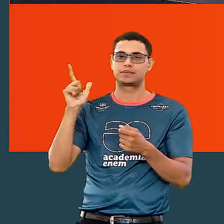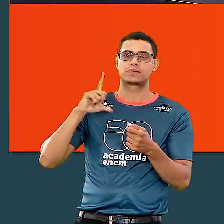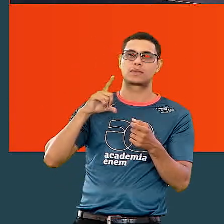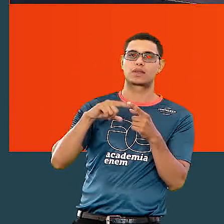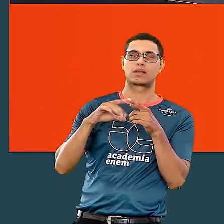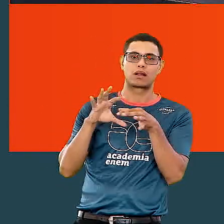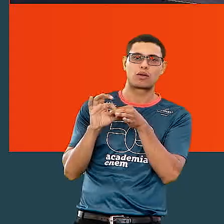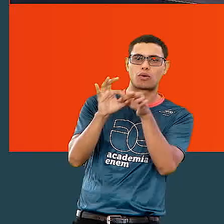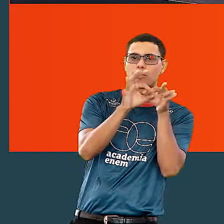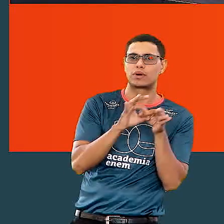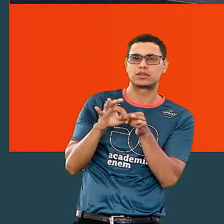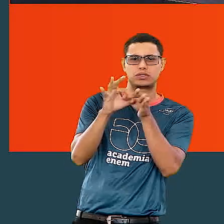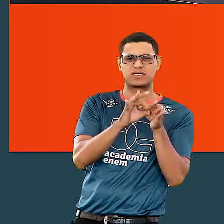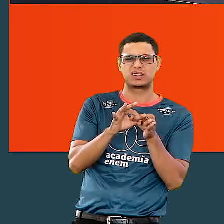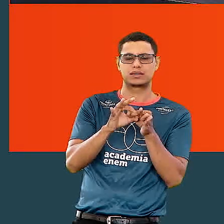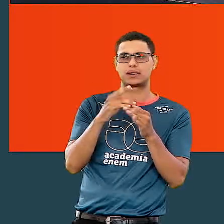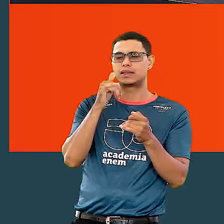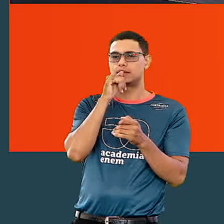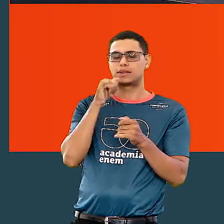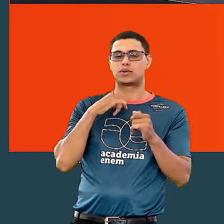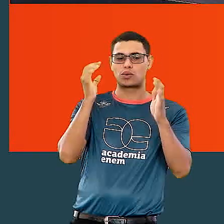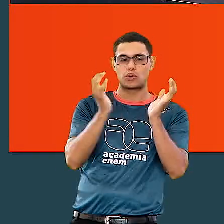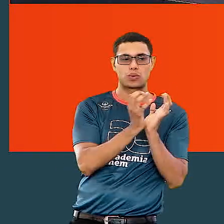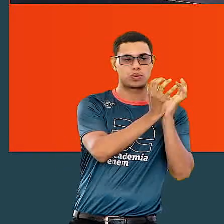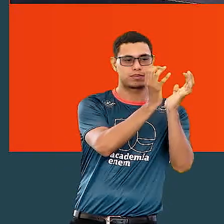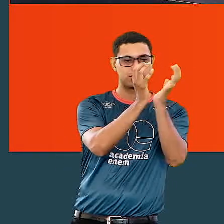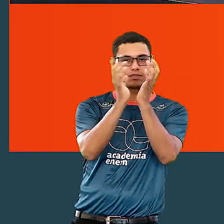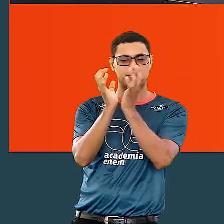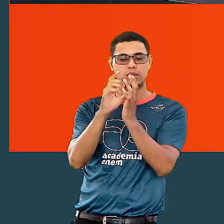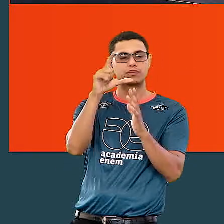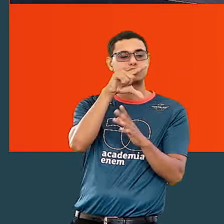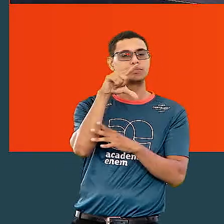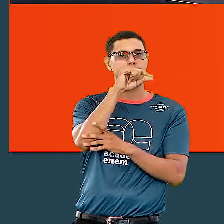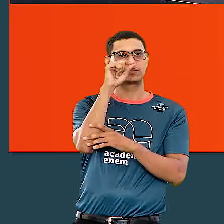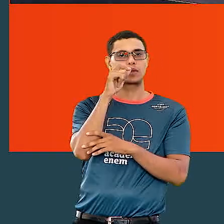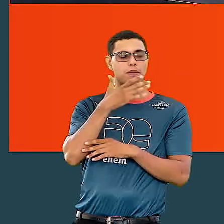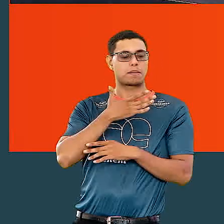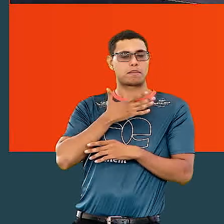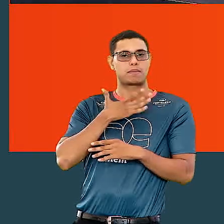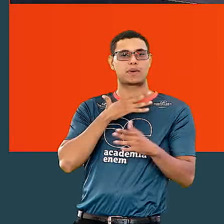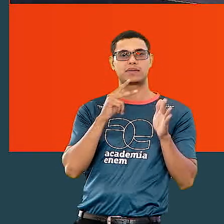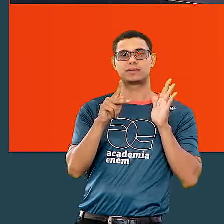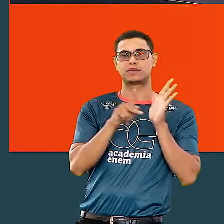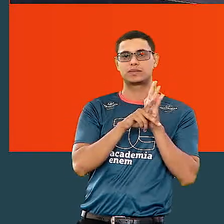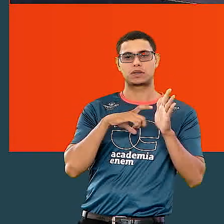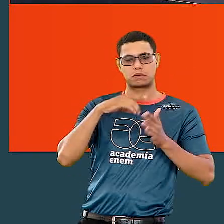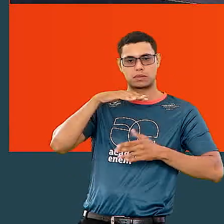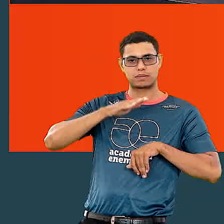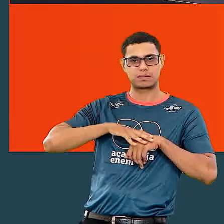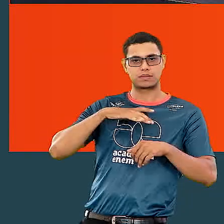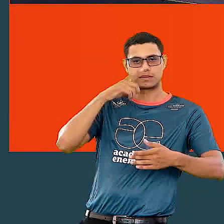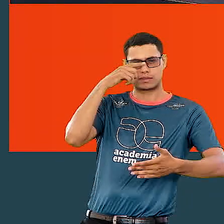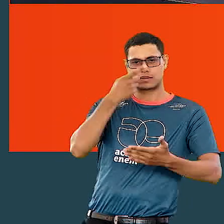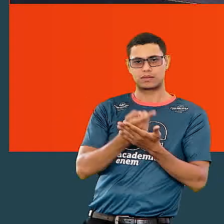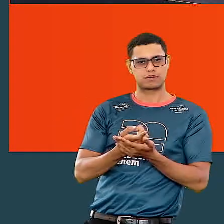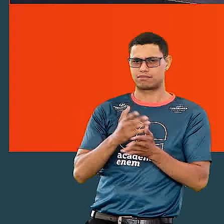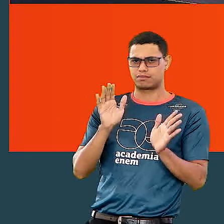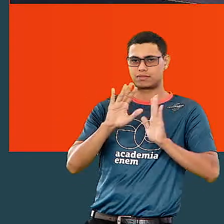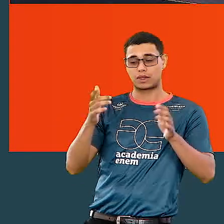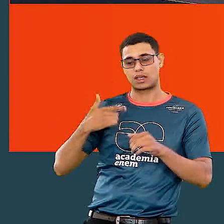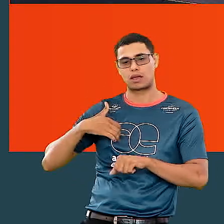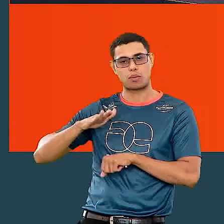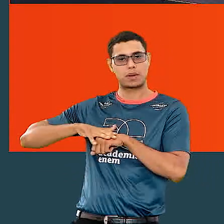Corporativista? Não, eu não estou ali escolhendo um grupinho de pessoas, que é o meu grupo, para poder decidir as decisões. Sou eu mesmo